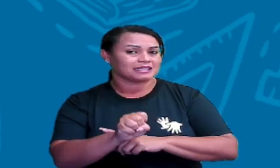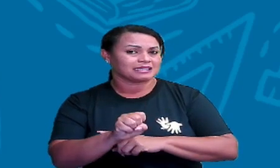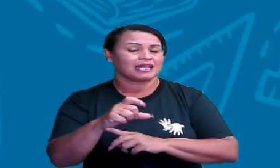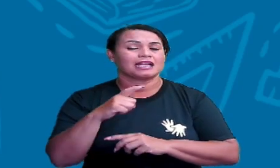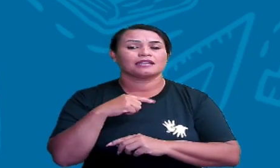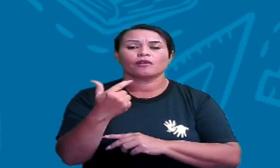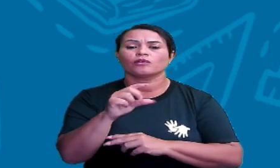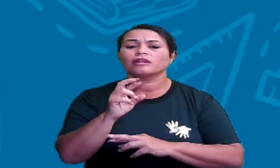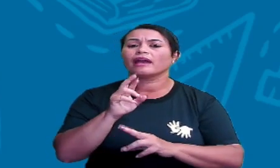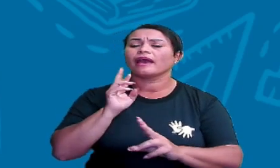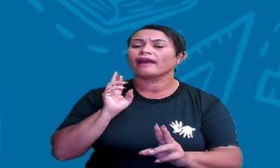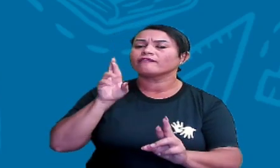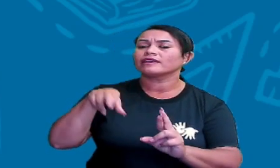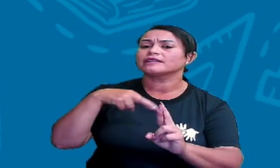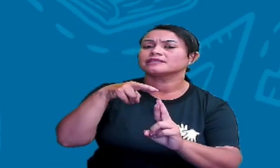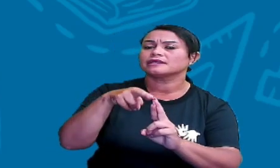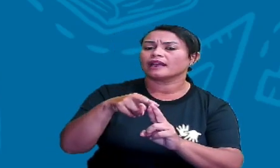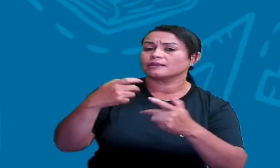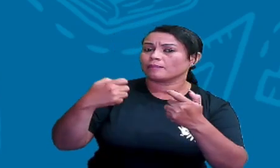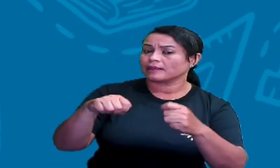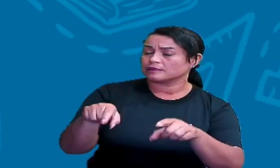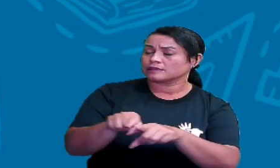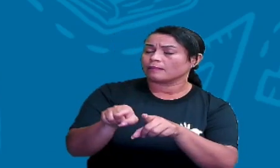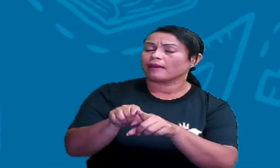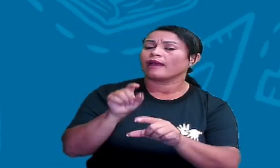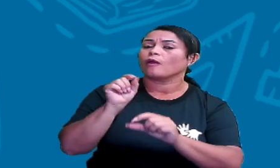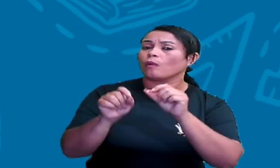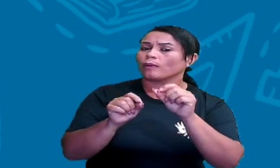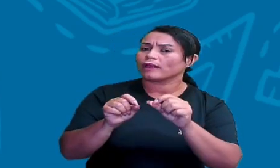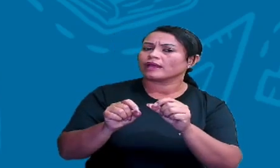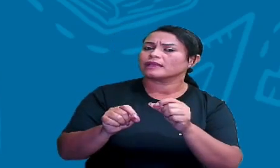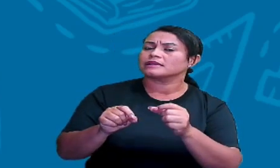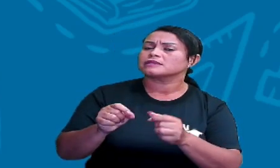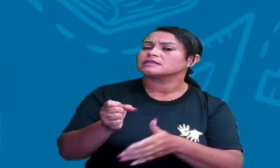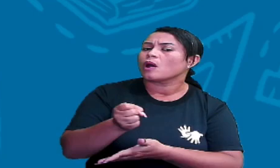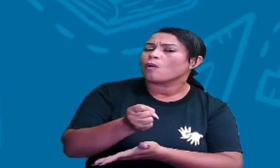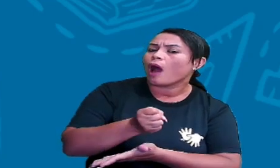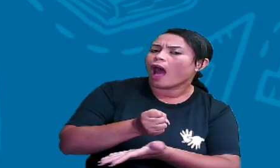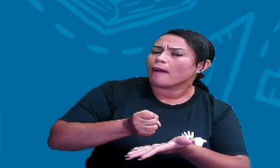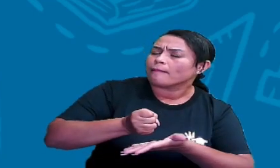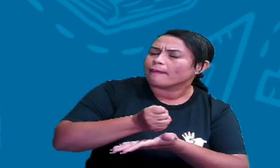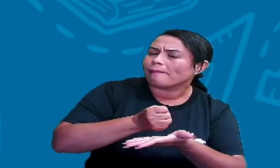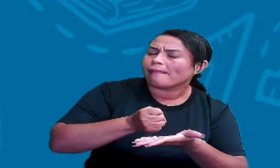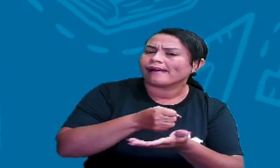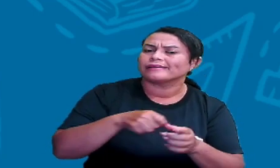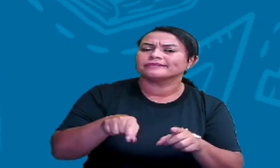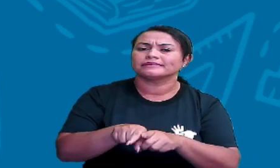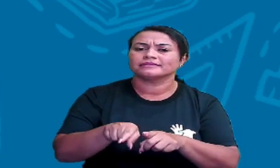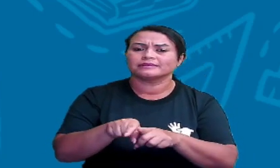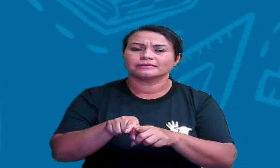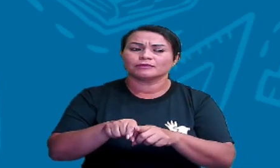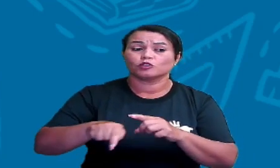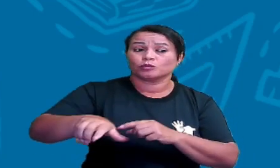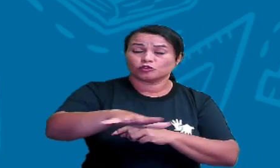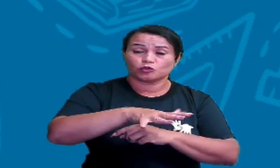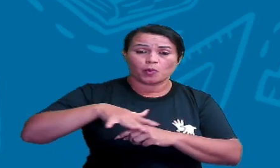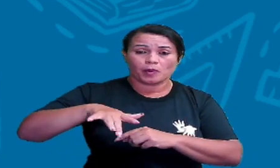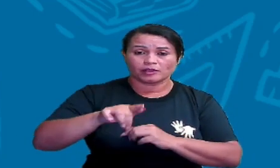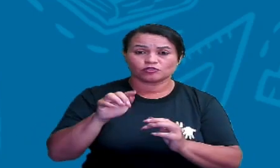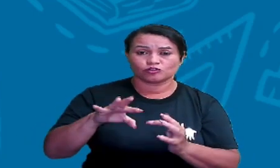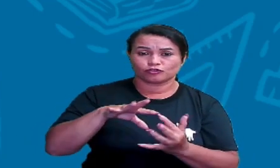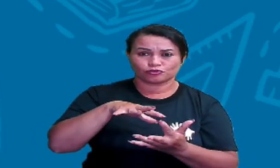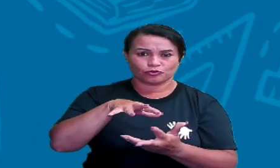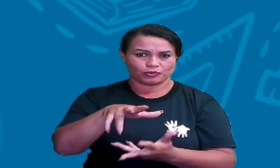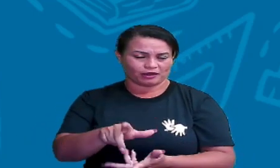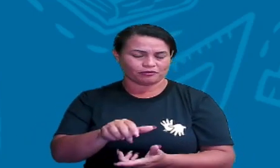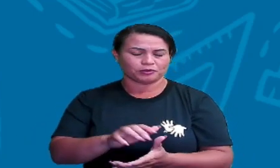referenciais precisos de localização, elas são a base para o trabalho sobre o espaço geográfico. Então,